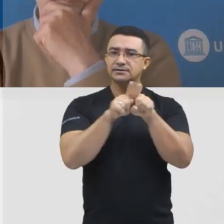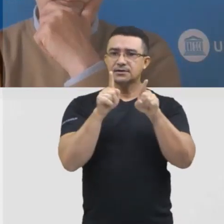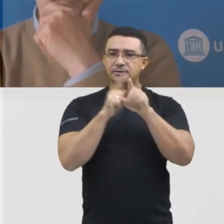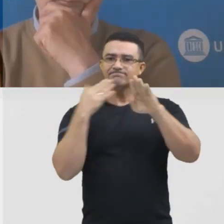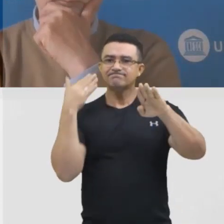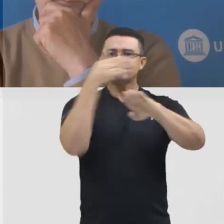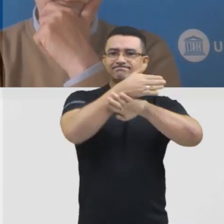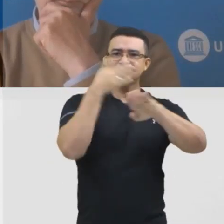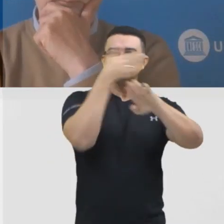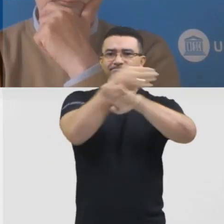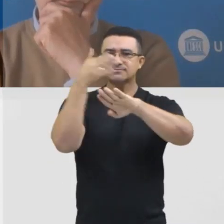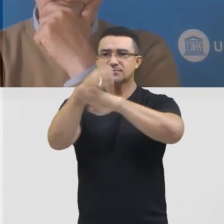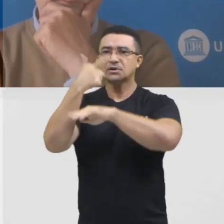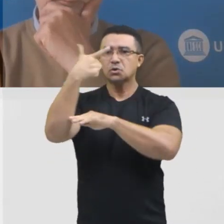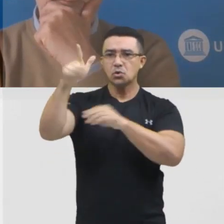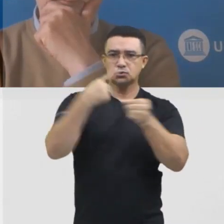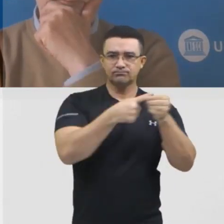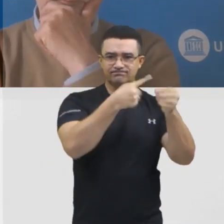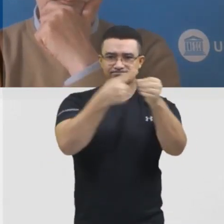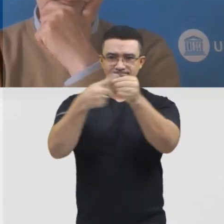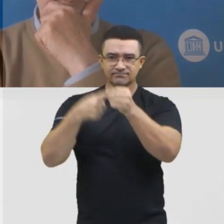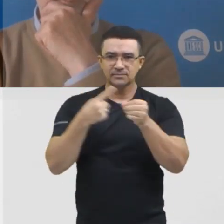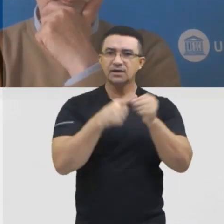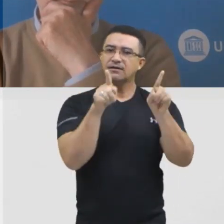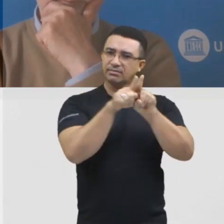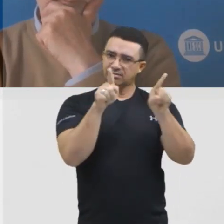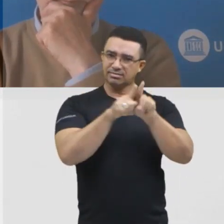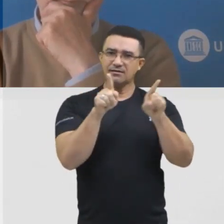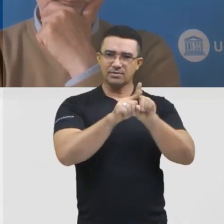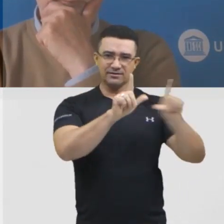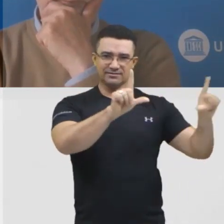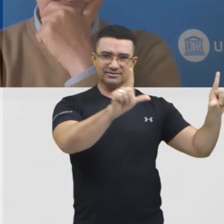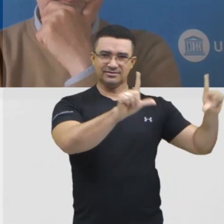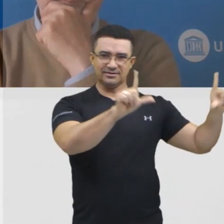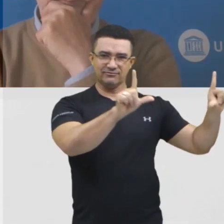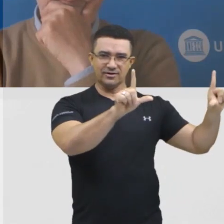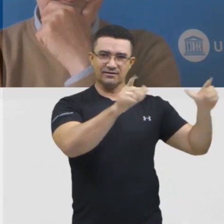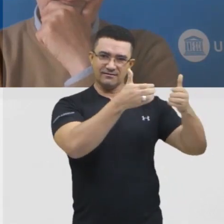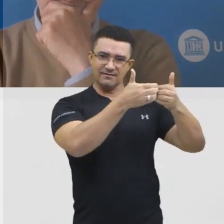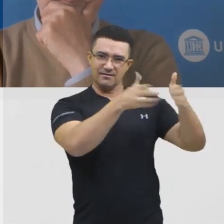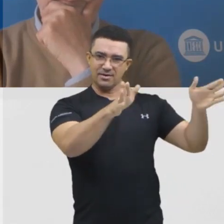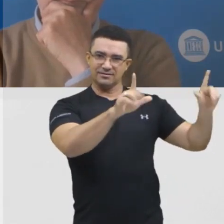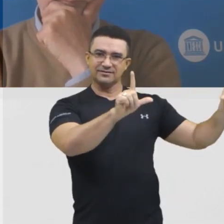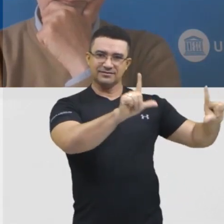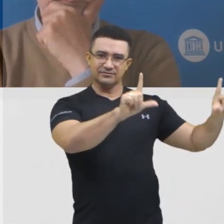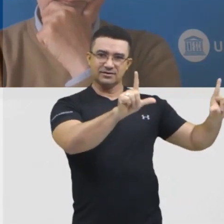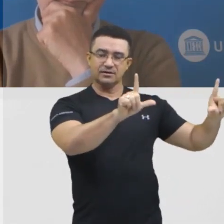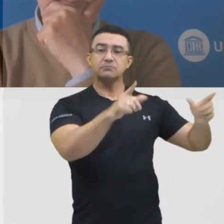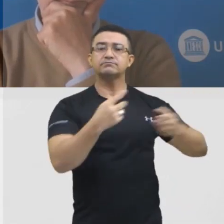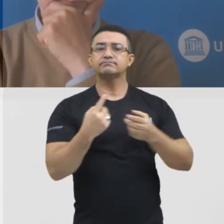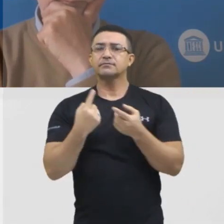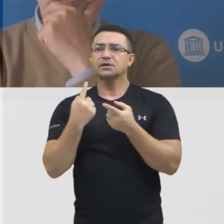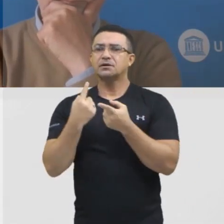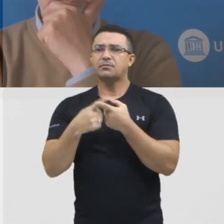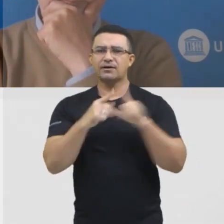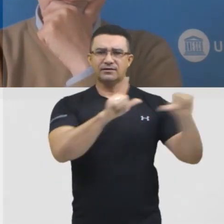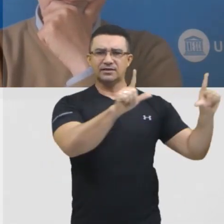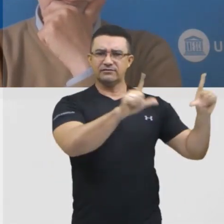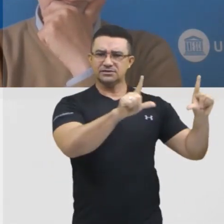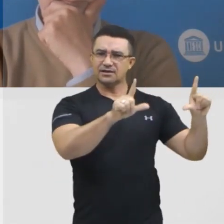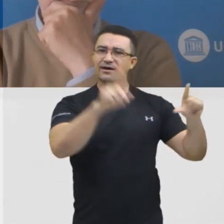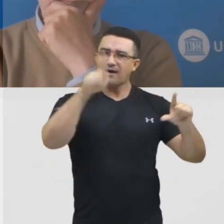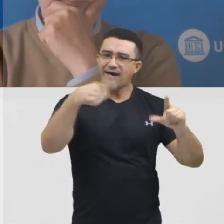demais municípios também, via TV aberta. Por quê? Porque a televisão é um meio de comunicação